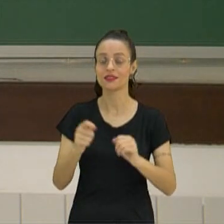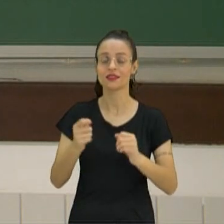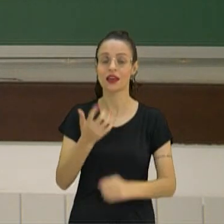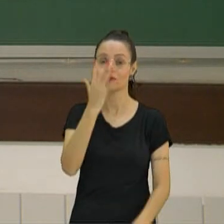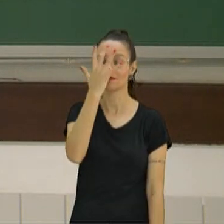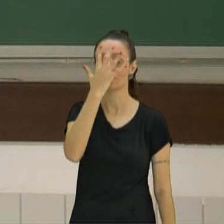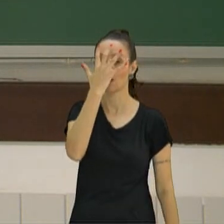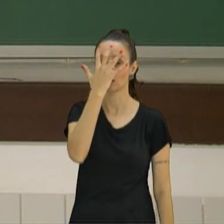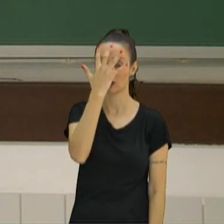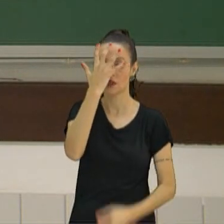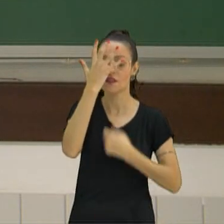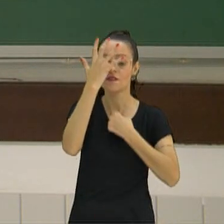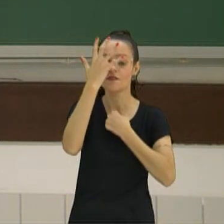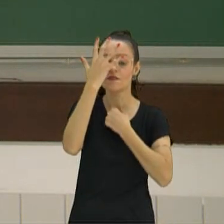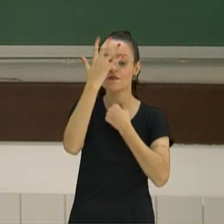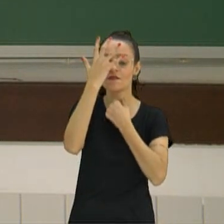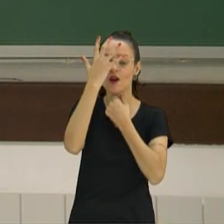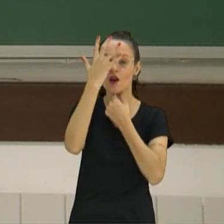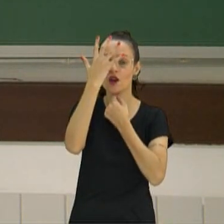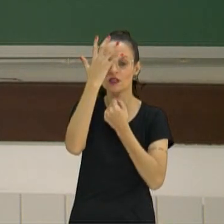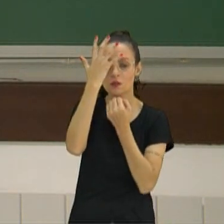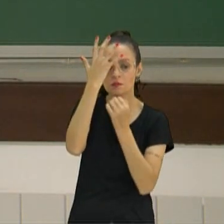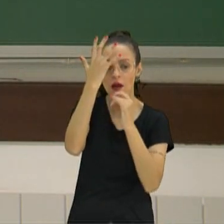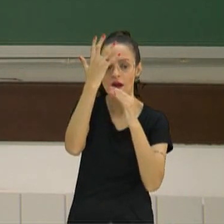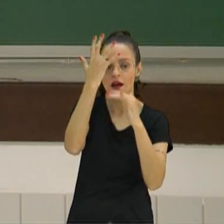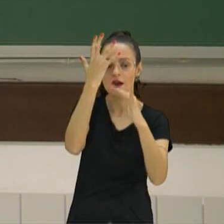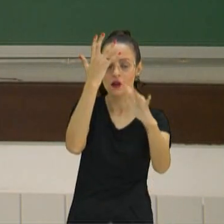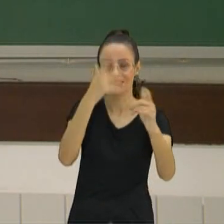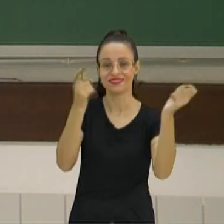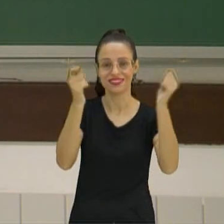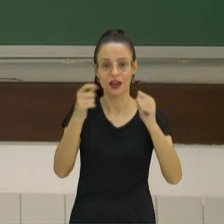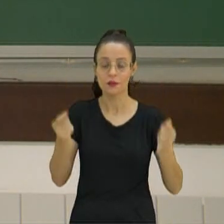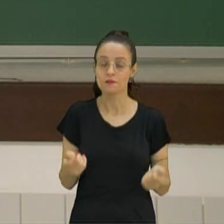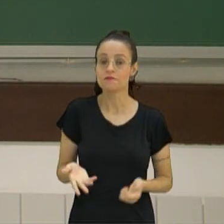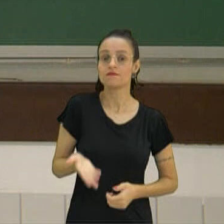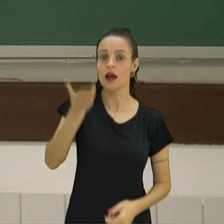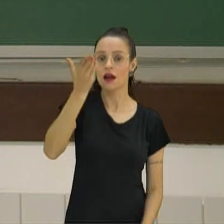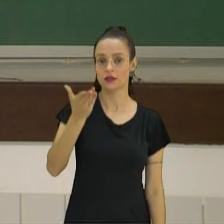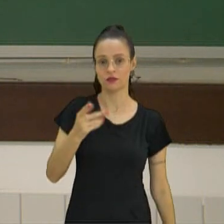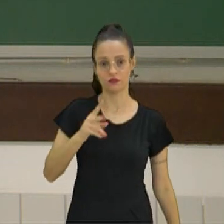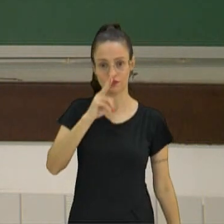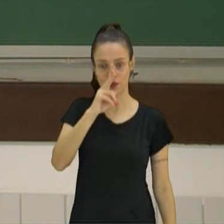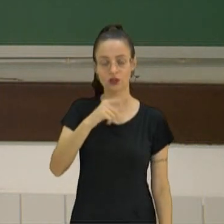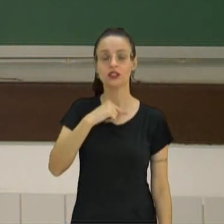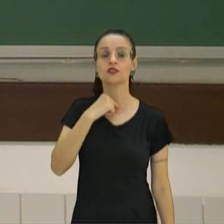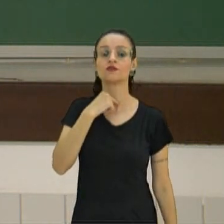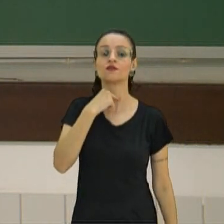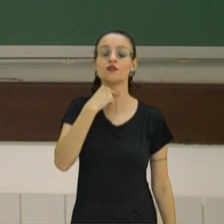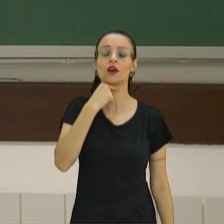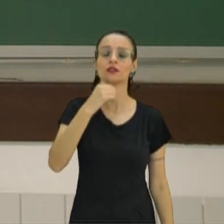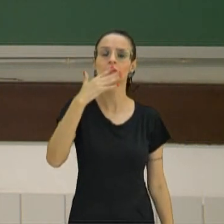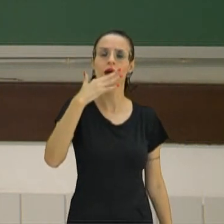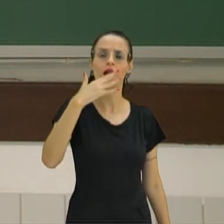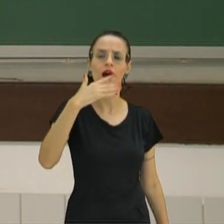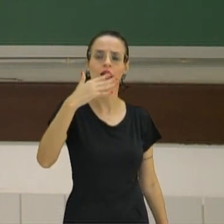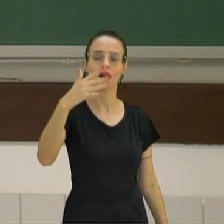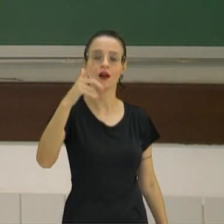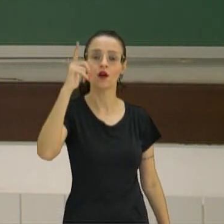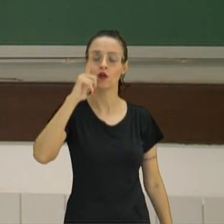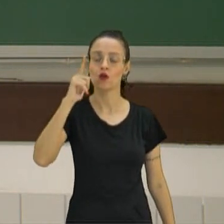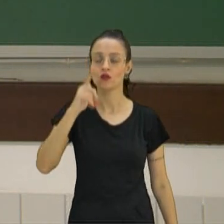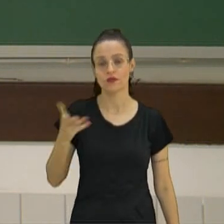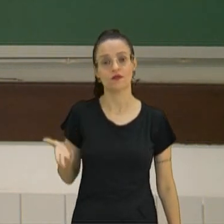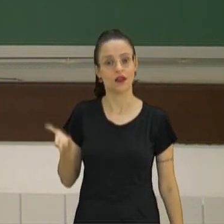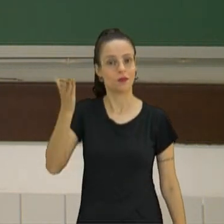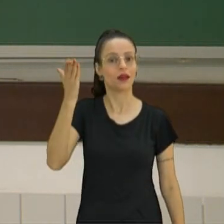voz, né? Igual às vezes a gente coloca a mão assim, né? Então, ela era feita de uma maneira que tinha uma acústica para poder eles falarem um